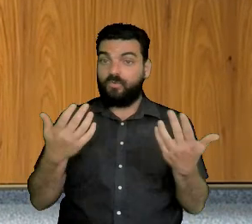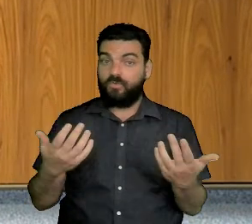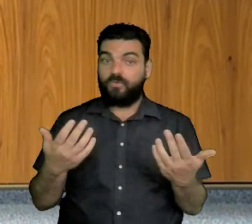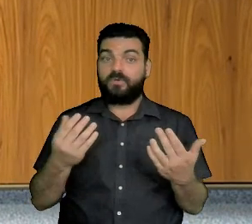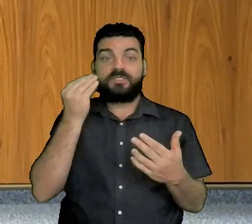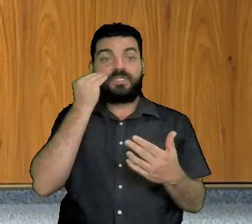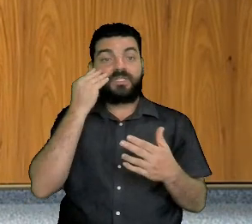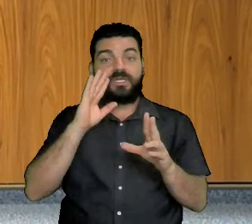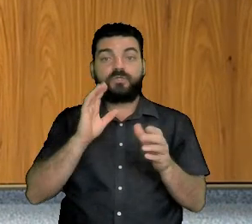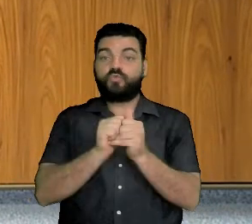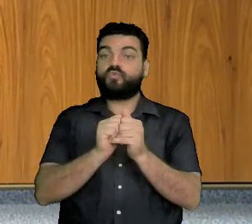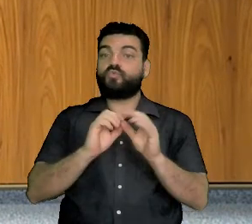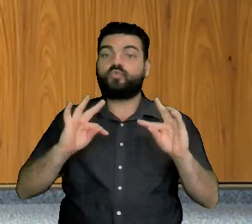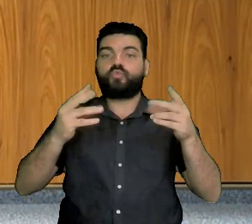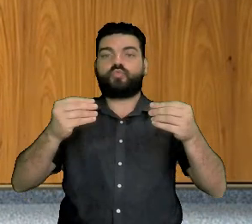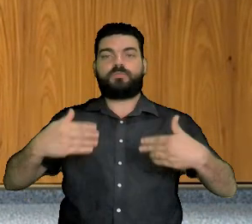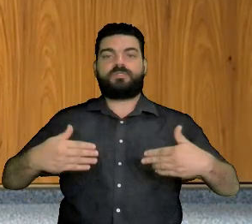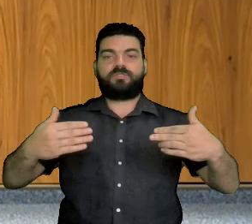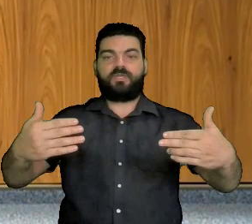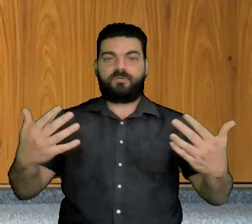os ministérios e autarquias.